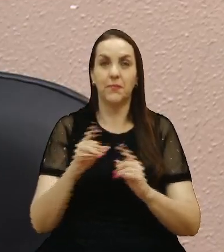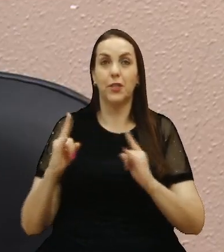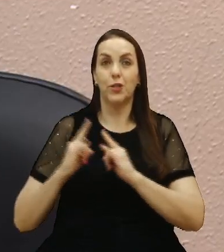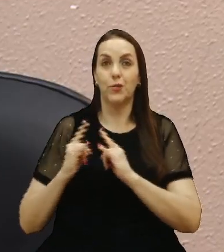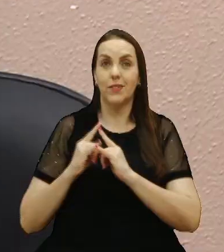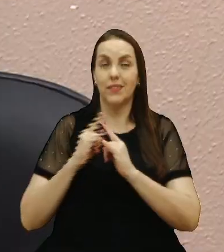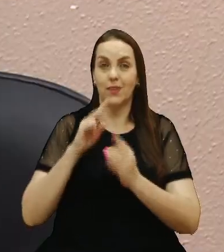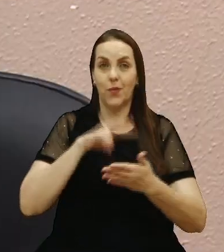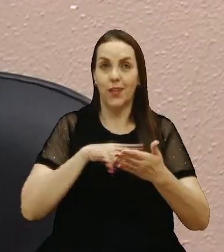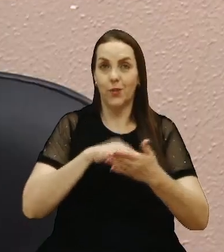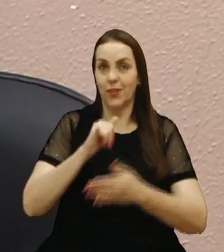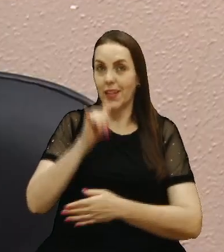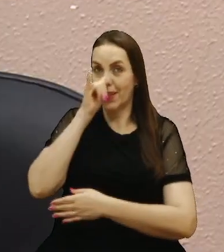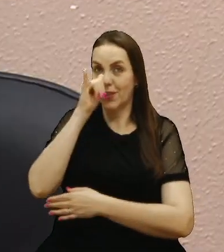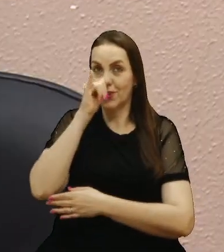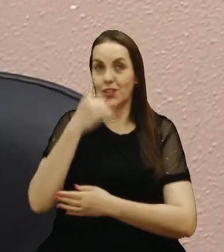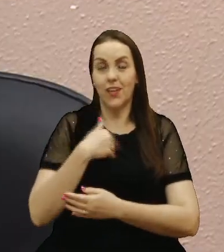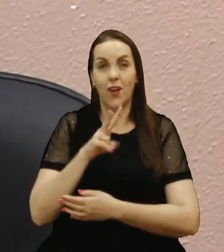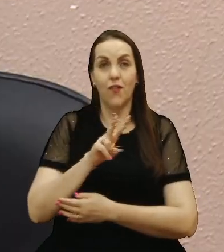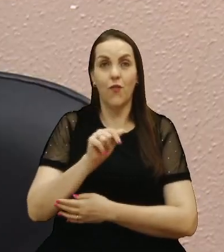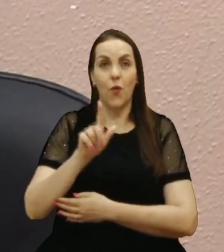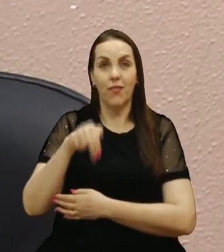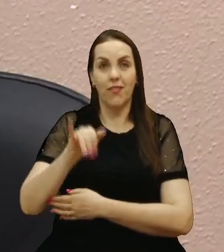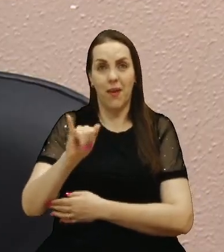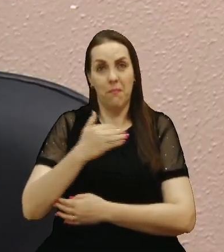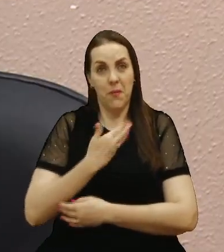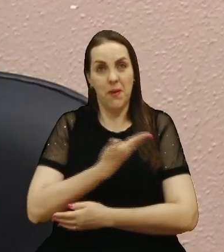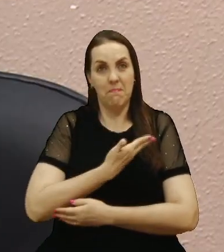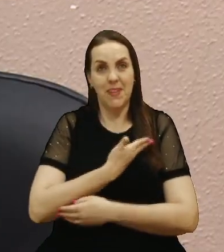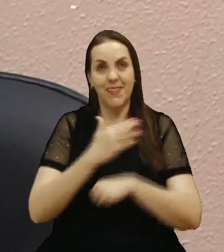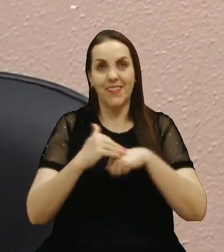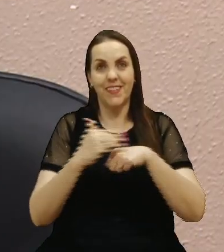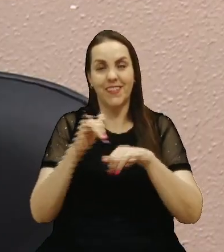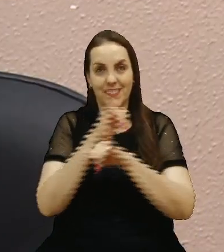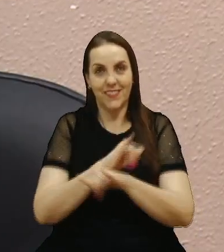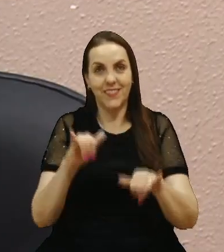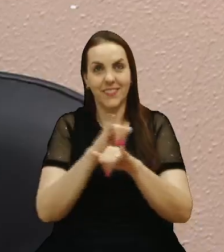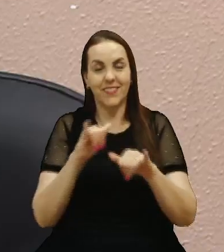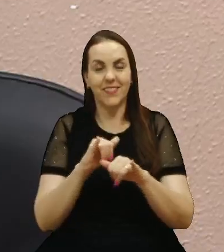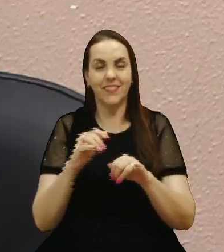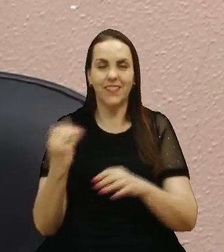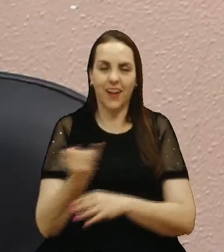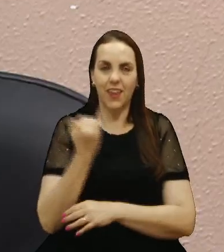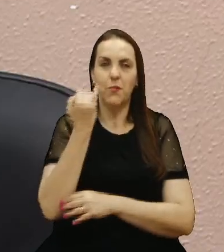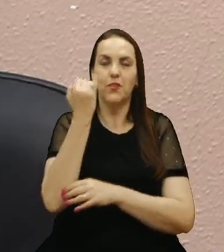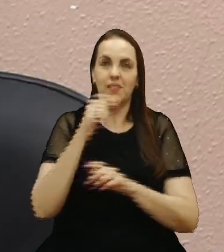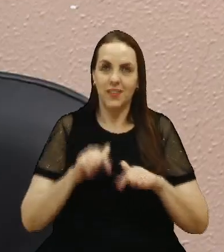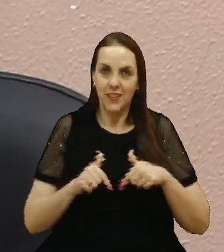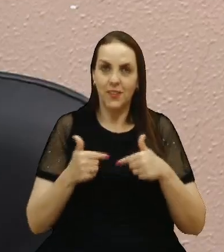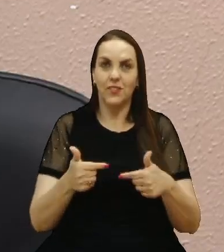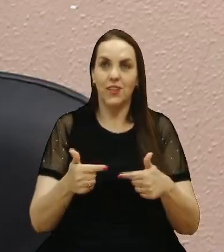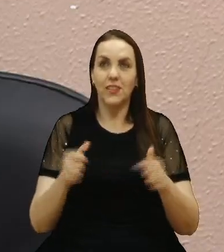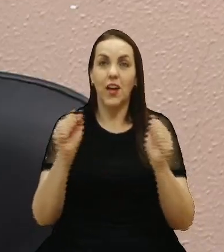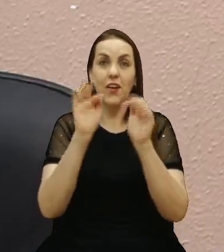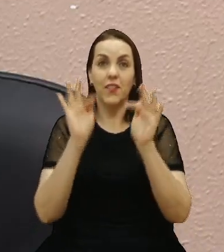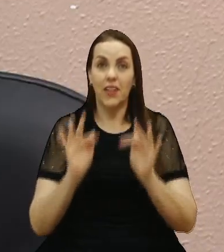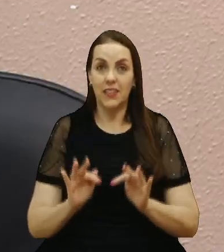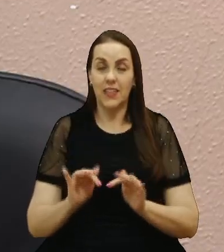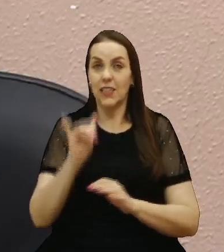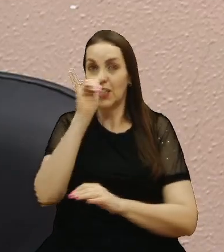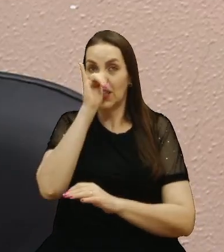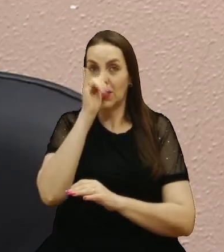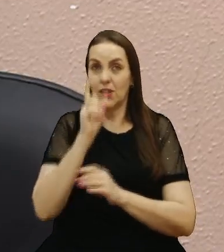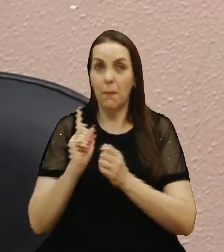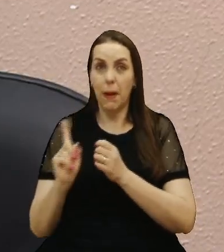do Volney, meu amigo querido, que veio aqui, né, divulgar as importantes ações, e tenho a felicidade do Quindim pela Cidade terminar no meu bairro,